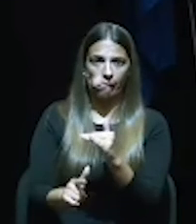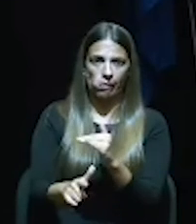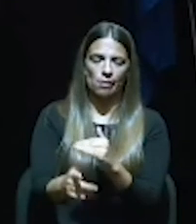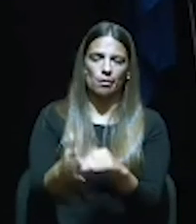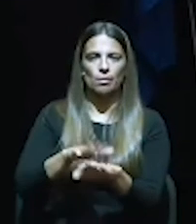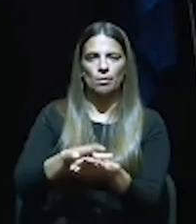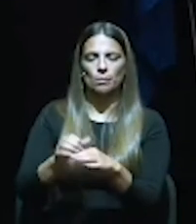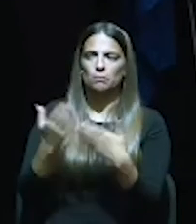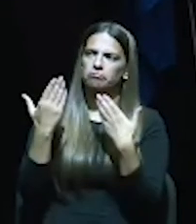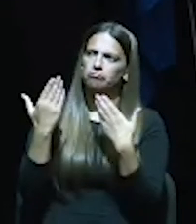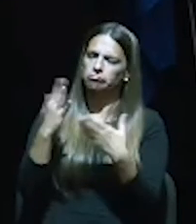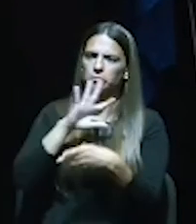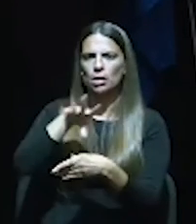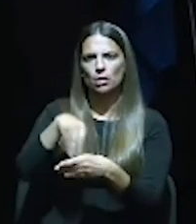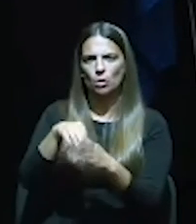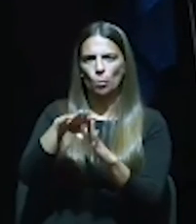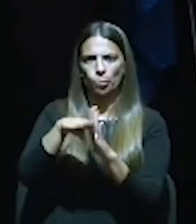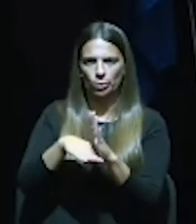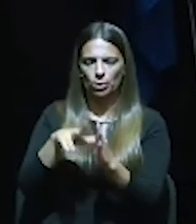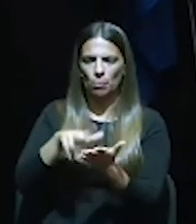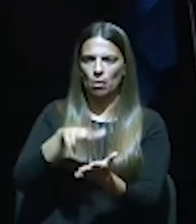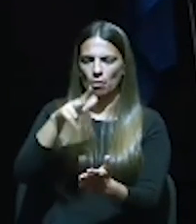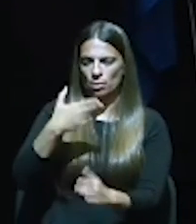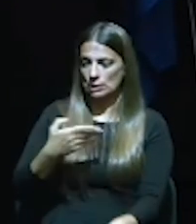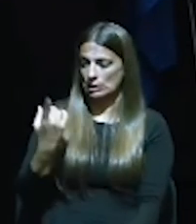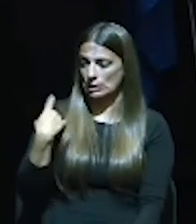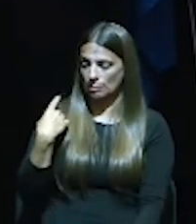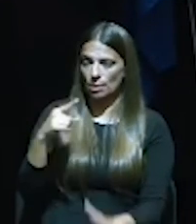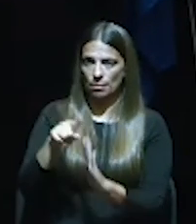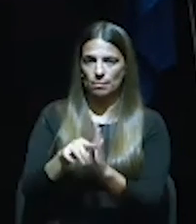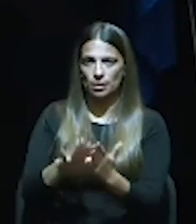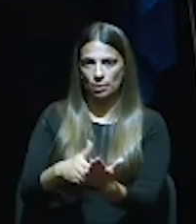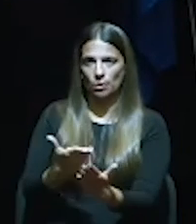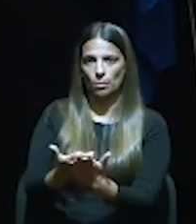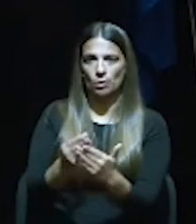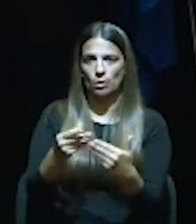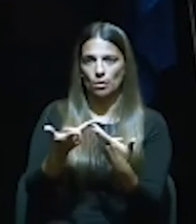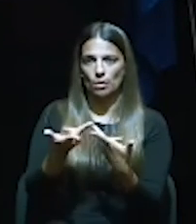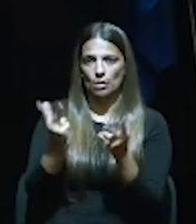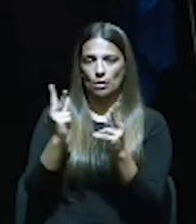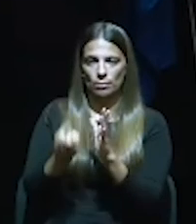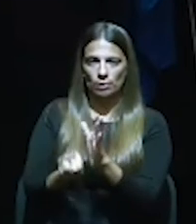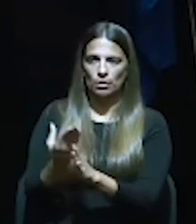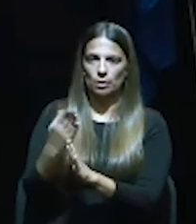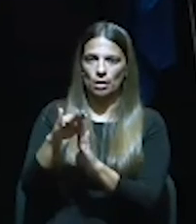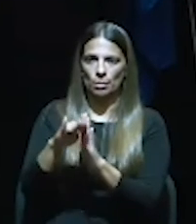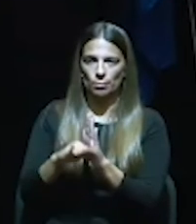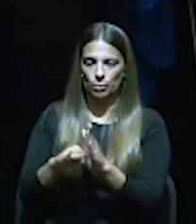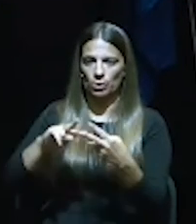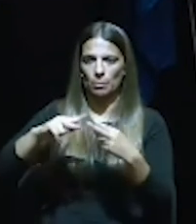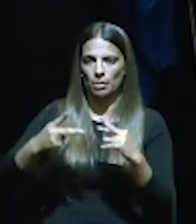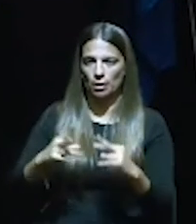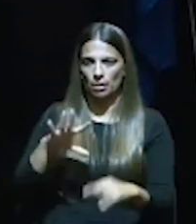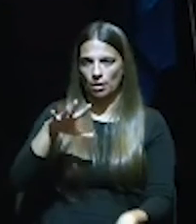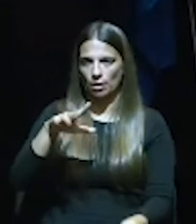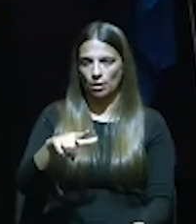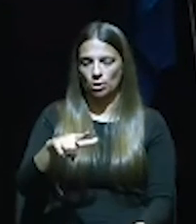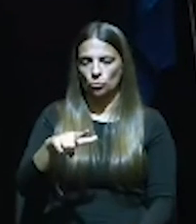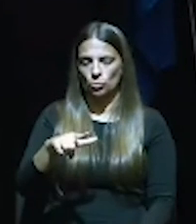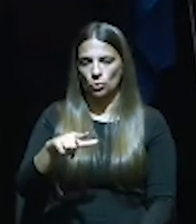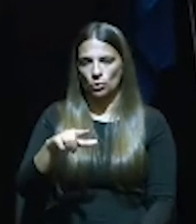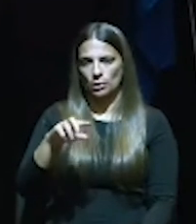isso, saudamos a inclusão no pacote aprovado na semana passada da medida proposta pelo LIVRE de criação do Programa Municipal Lisboa